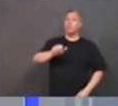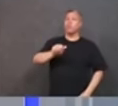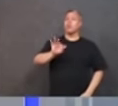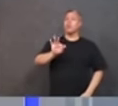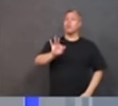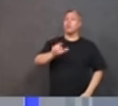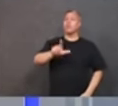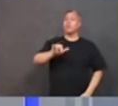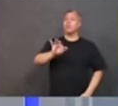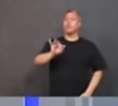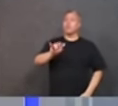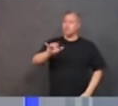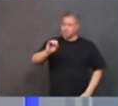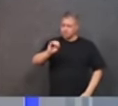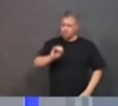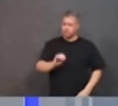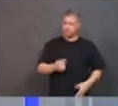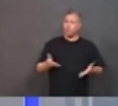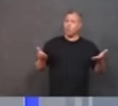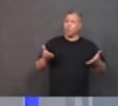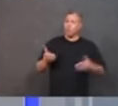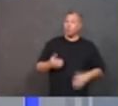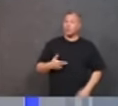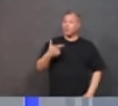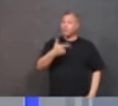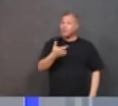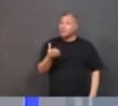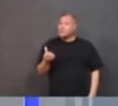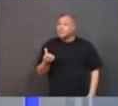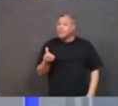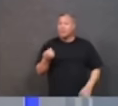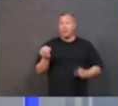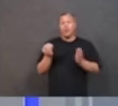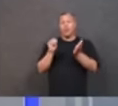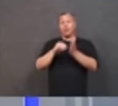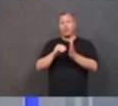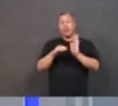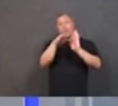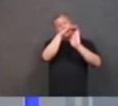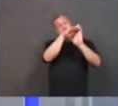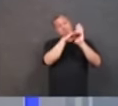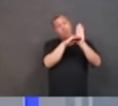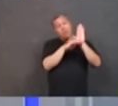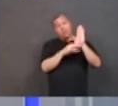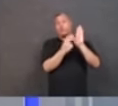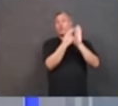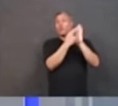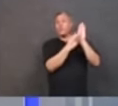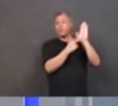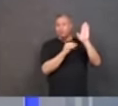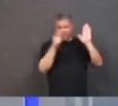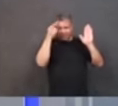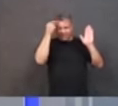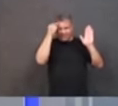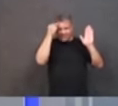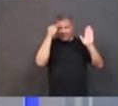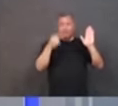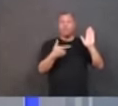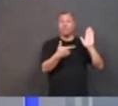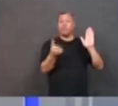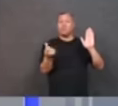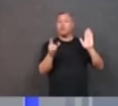nós ocupamos um lugar, 26º lugar no ranking nacional, né? O que a gente vê é que a infraestrutura da UFO ela